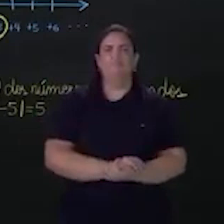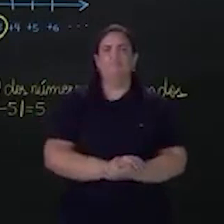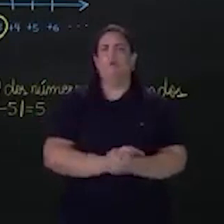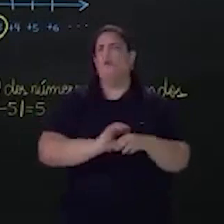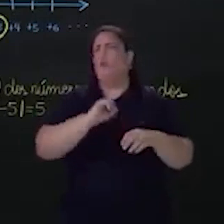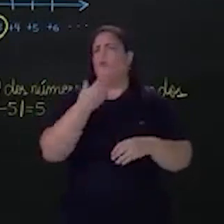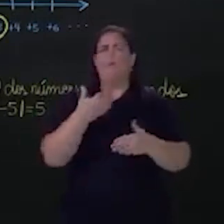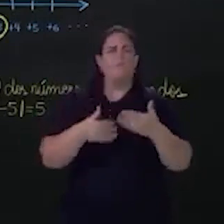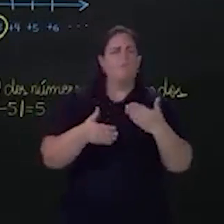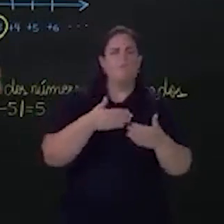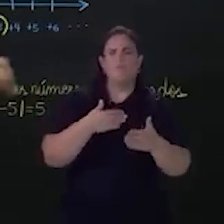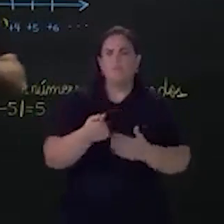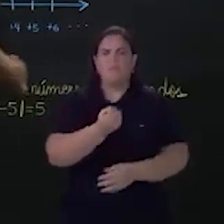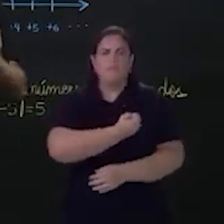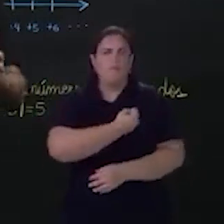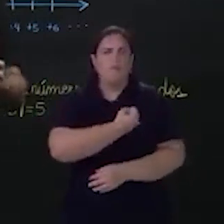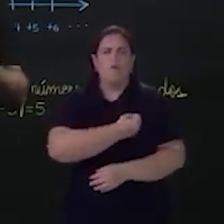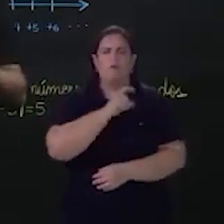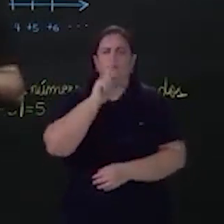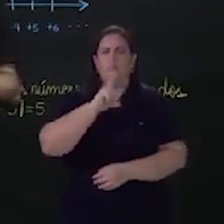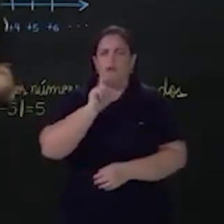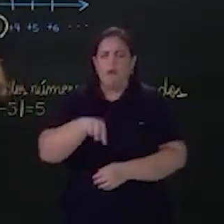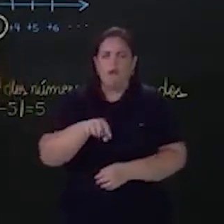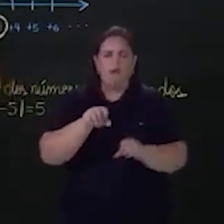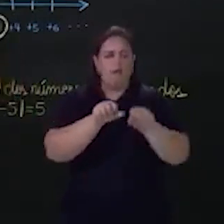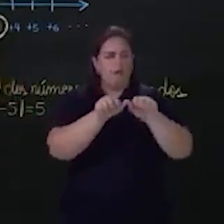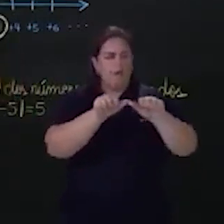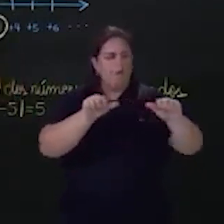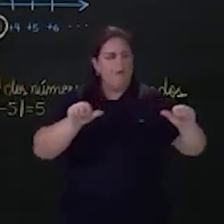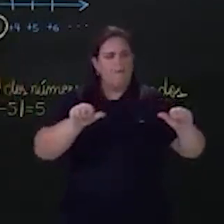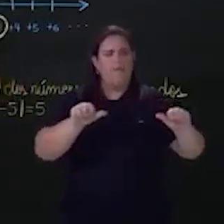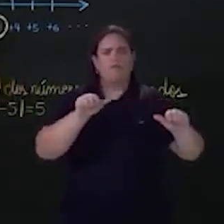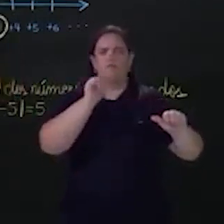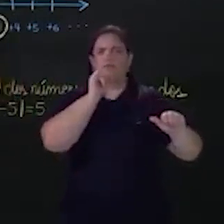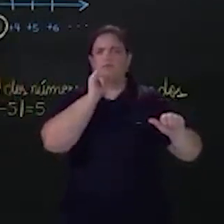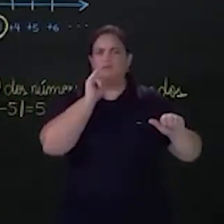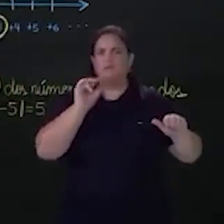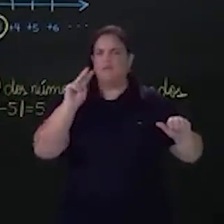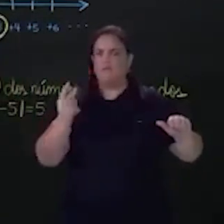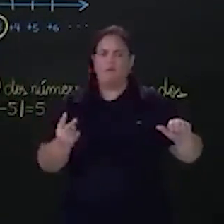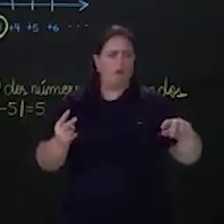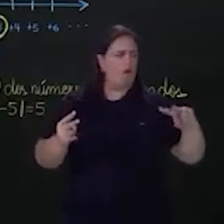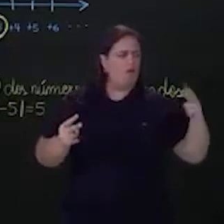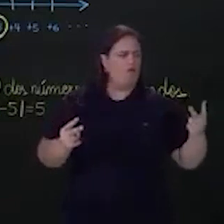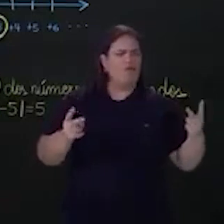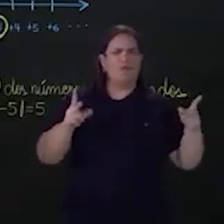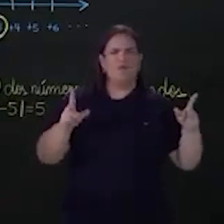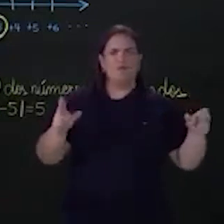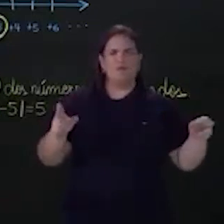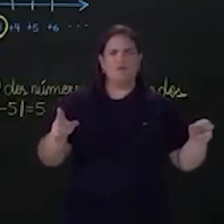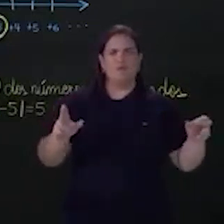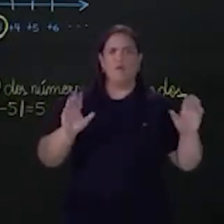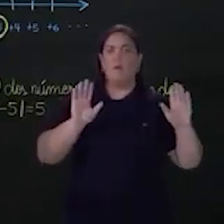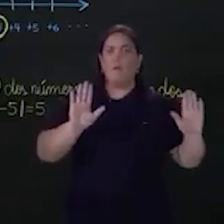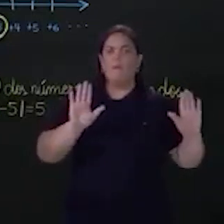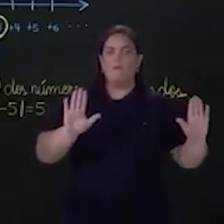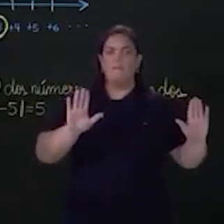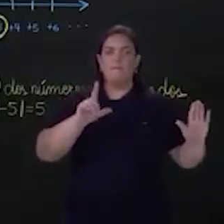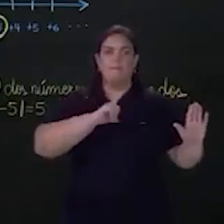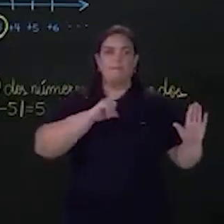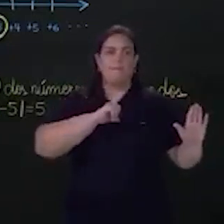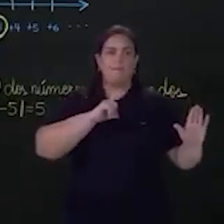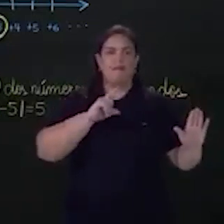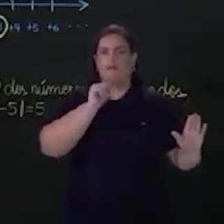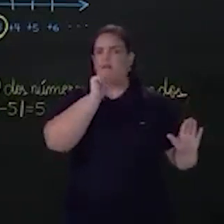números quaisquer, serão considerados opostos quando o seu valor numérico é o mesmo. Logo, então, reparem, 1